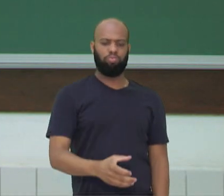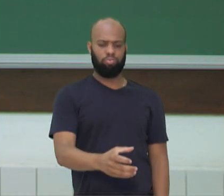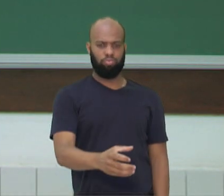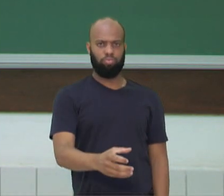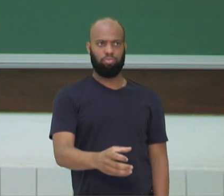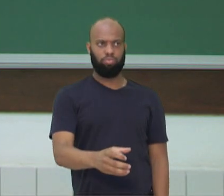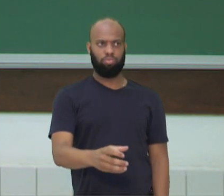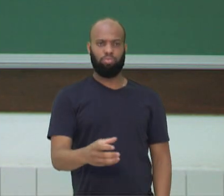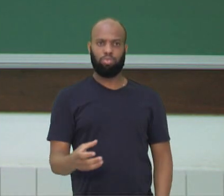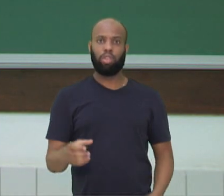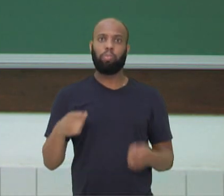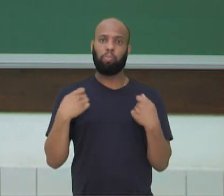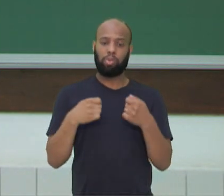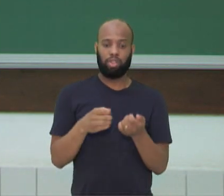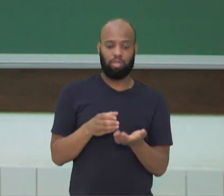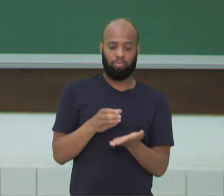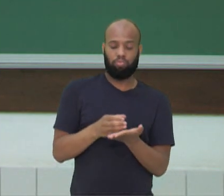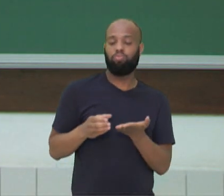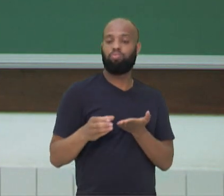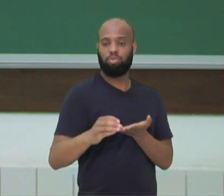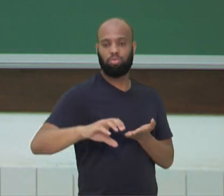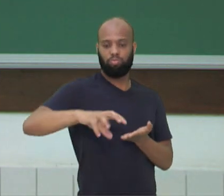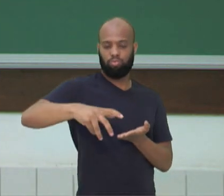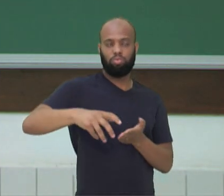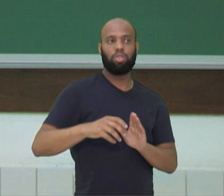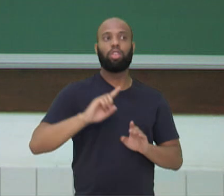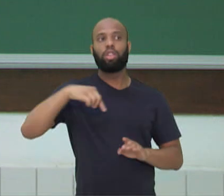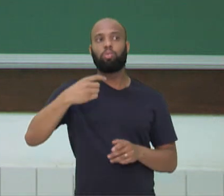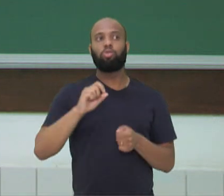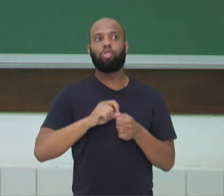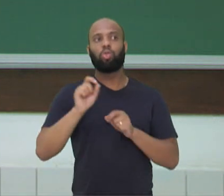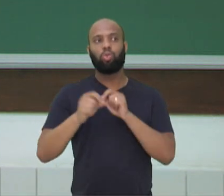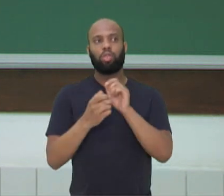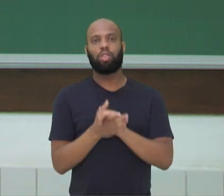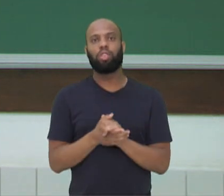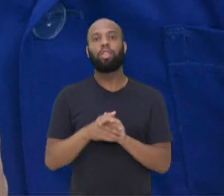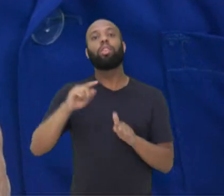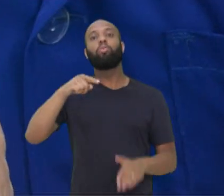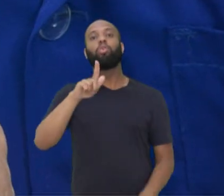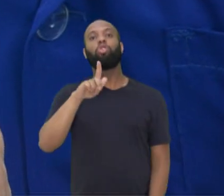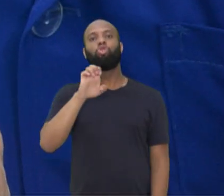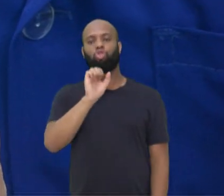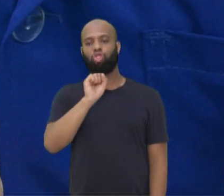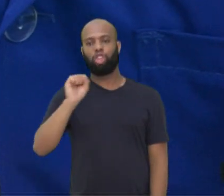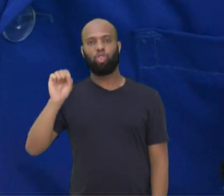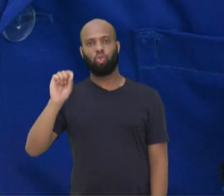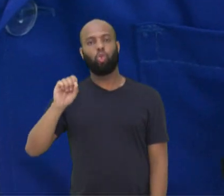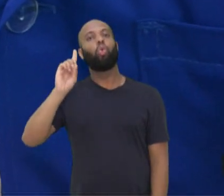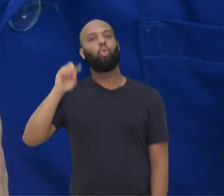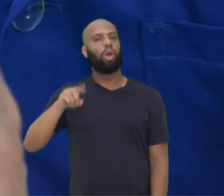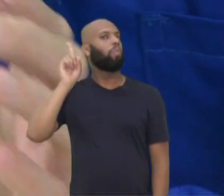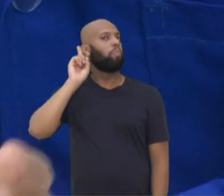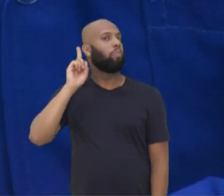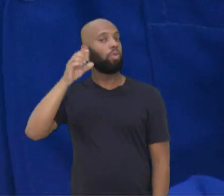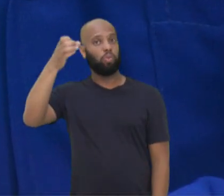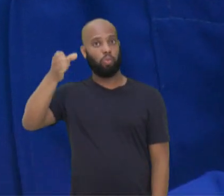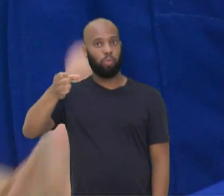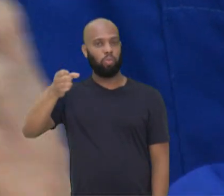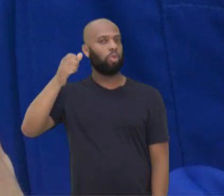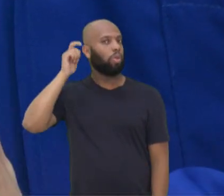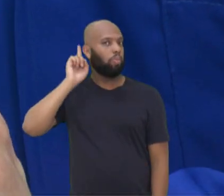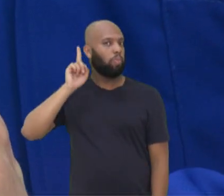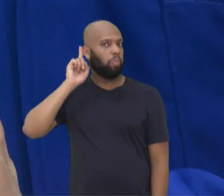coloca essa água no copinho e depois a gente pega gesso. Então, é bem pouco, né, nos